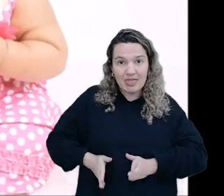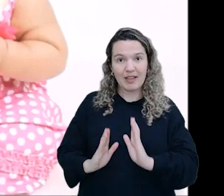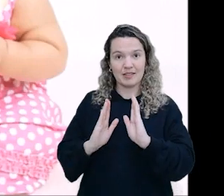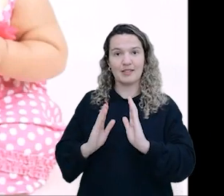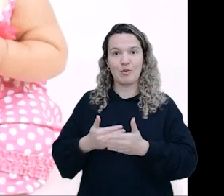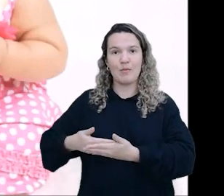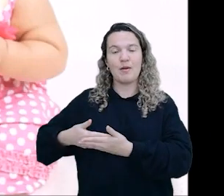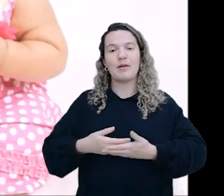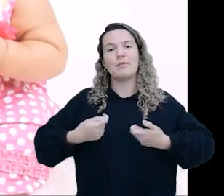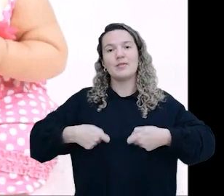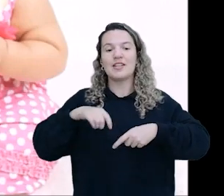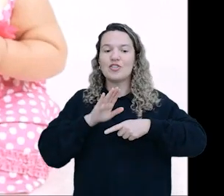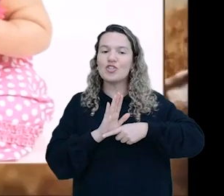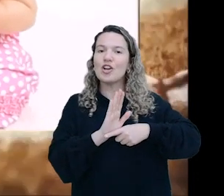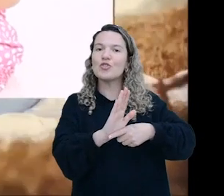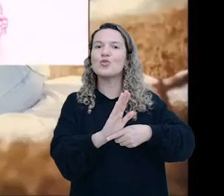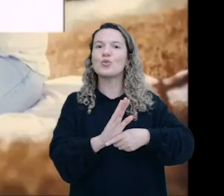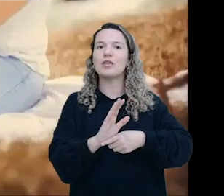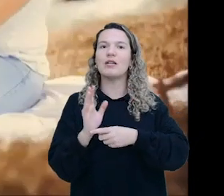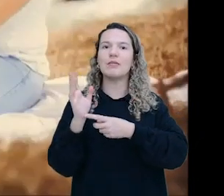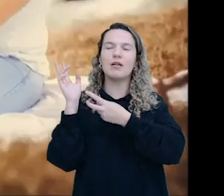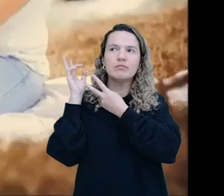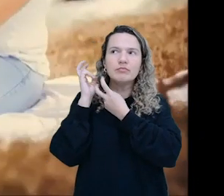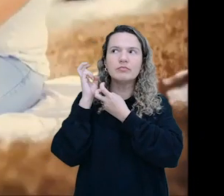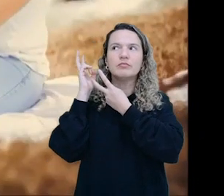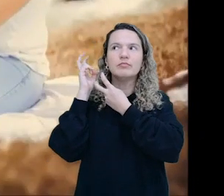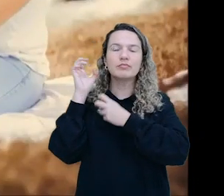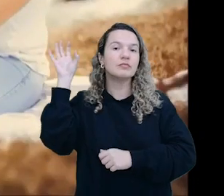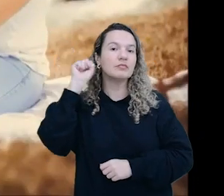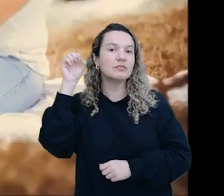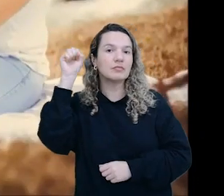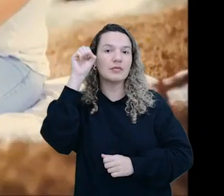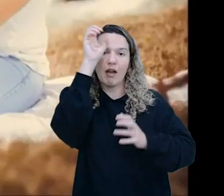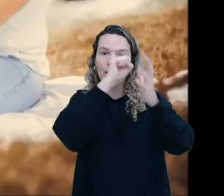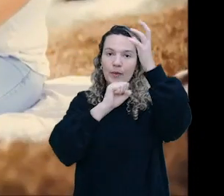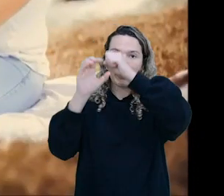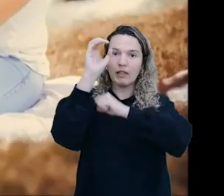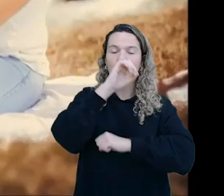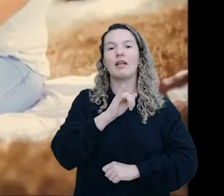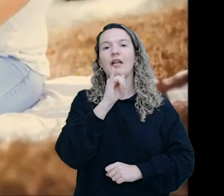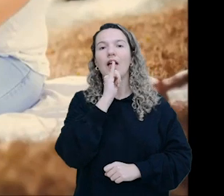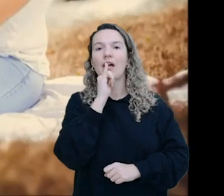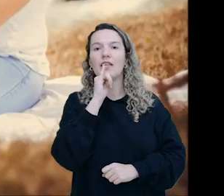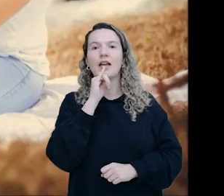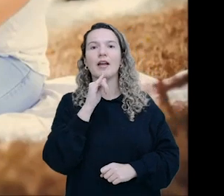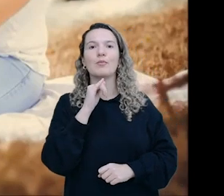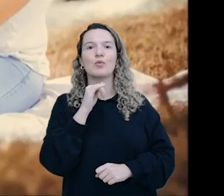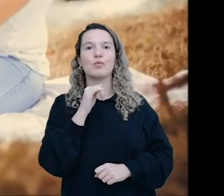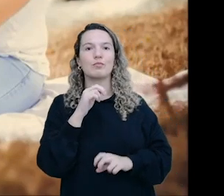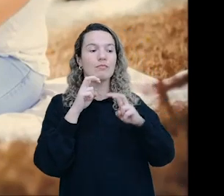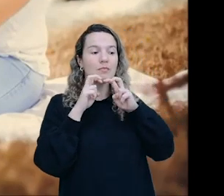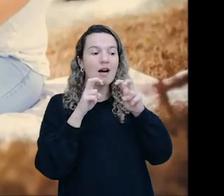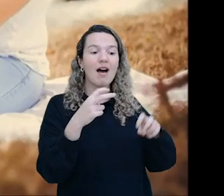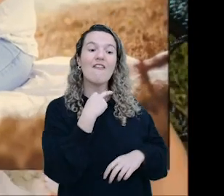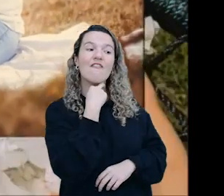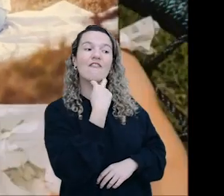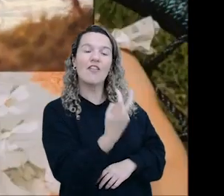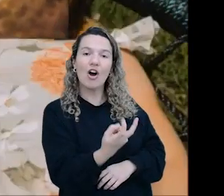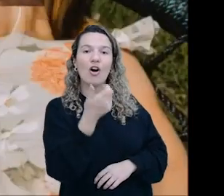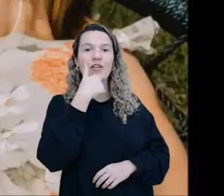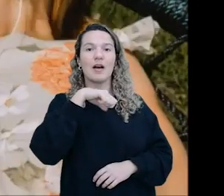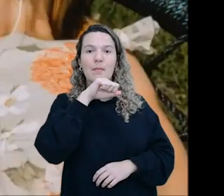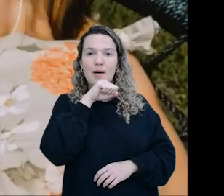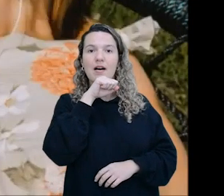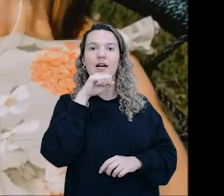discriminar esses sons. Ao contar uma história, por exemplo, usar diferente entonação de voz, chamar atenção aos sons